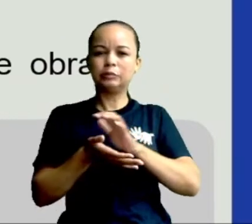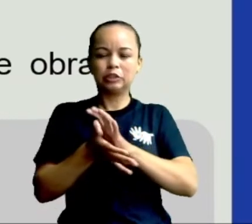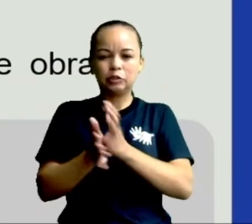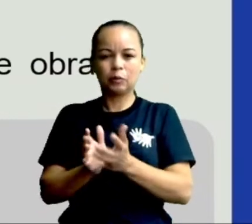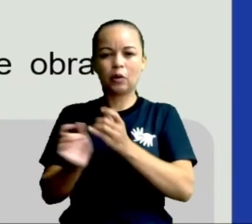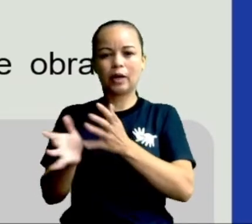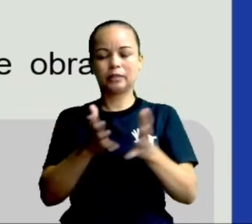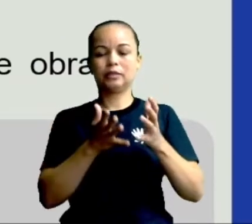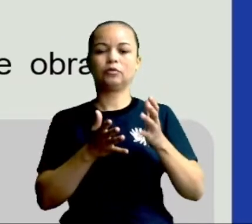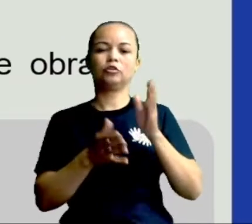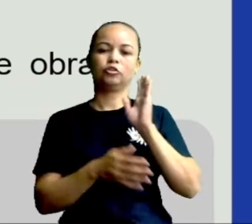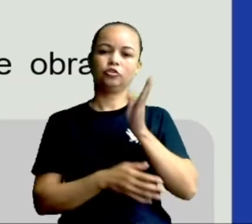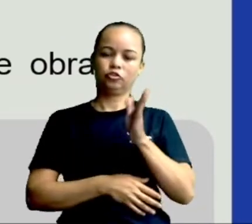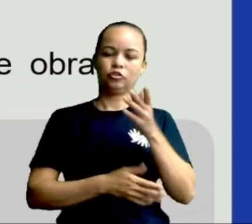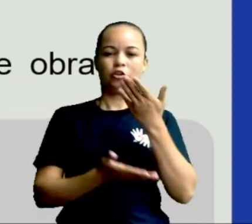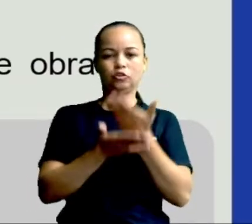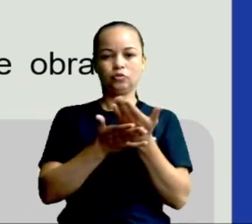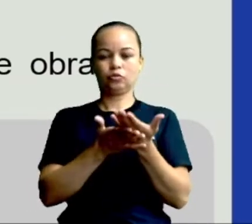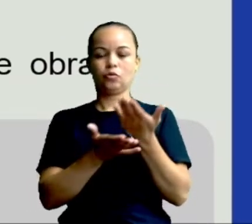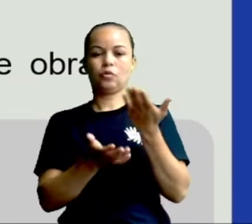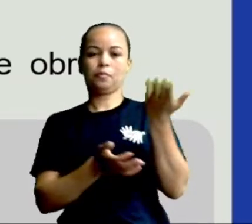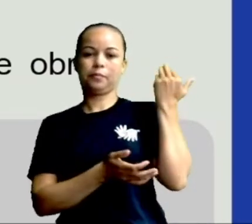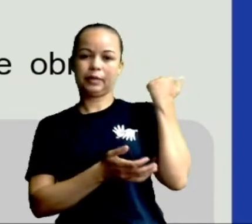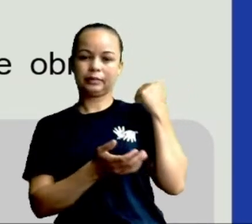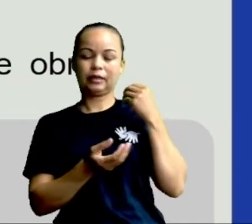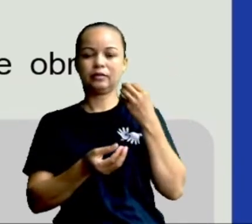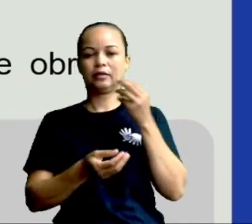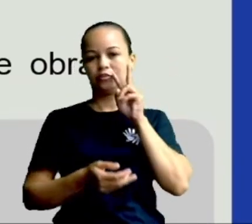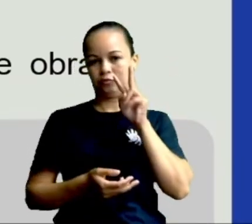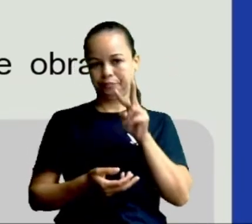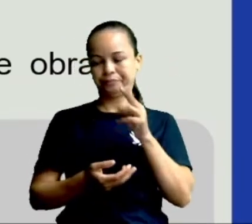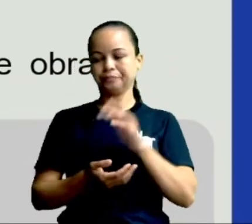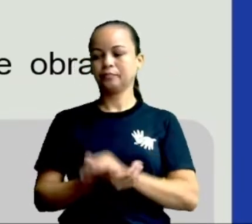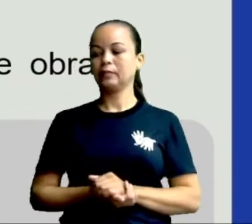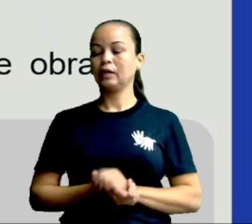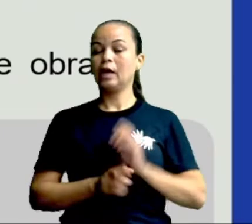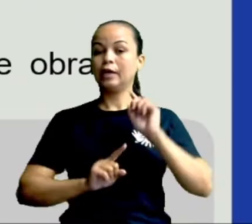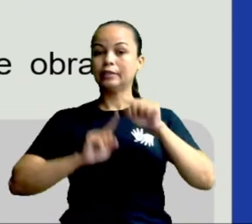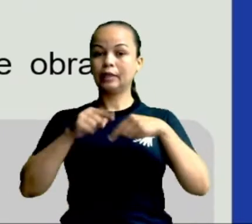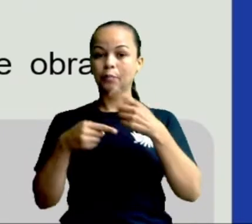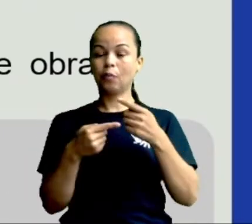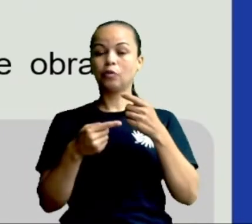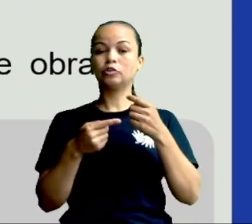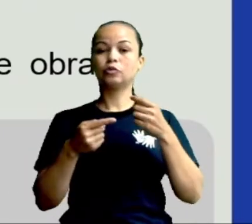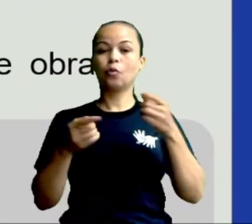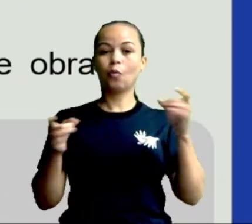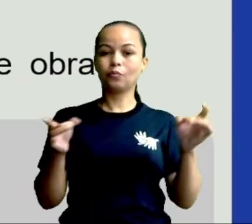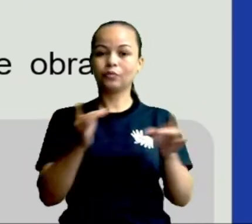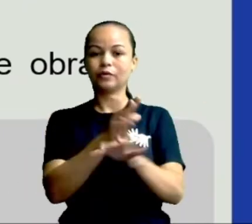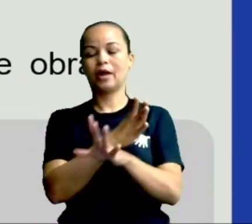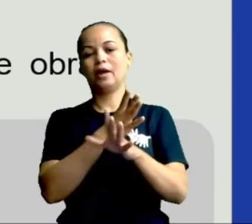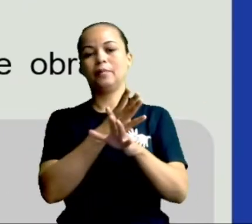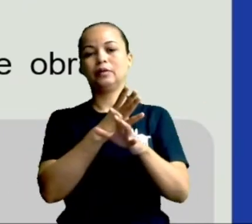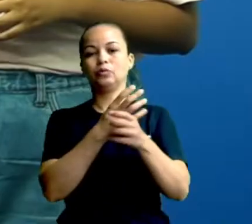gente já viu na aula passada né como é que funcionava E depois com abolição da escravatura